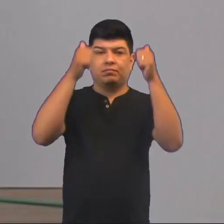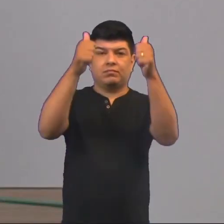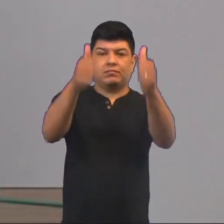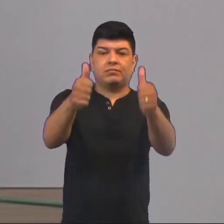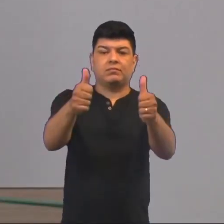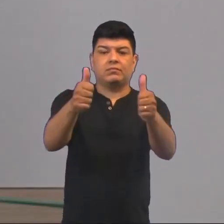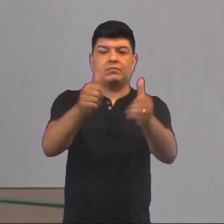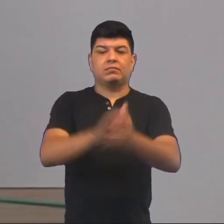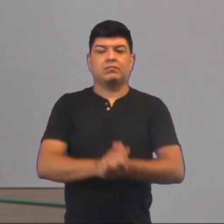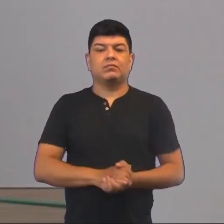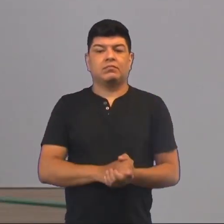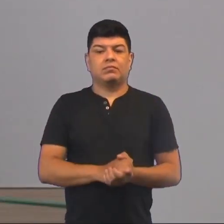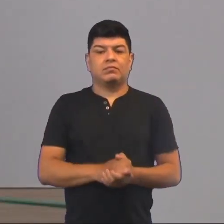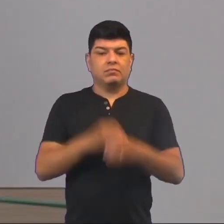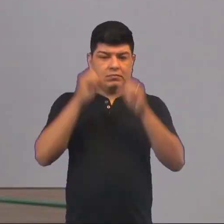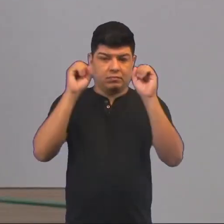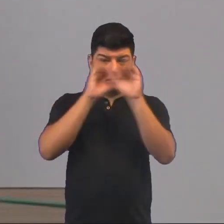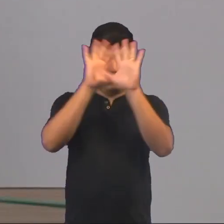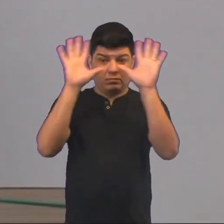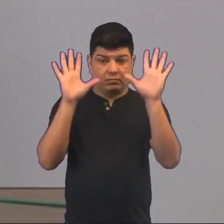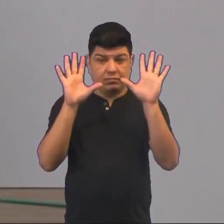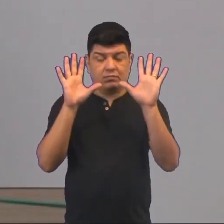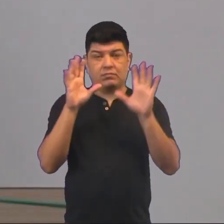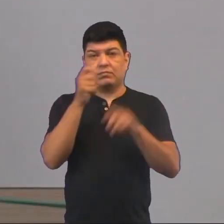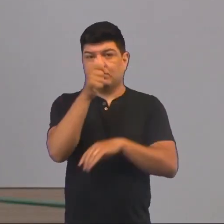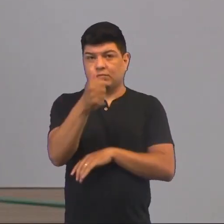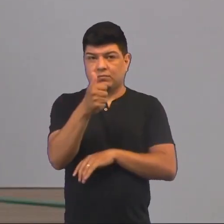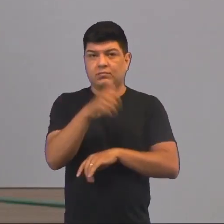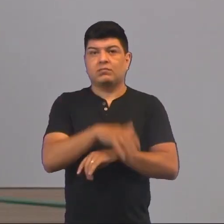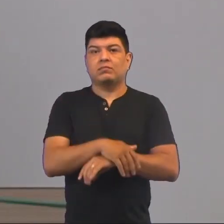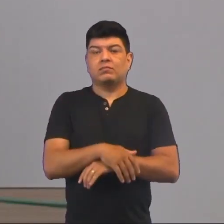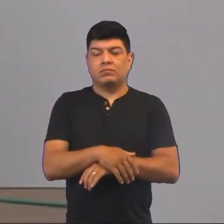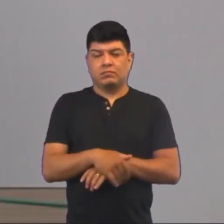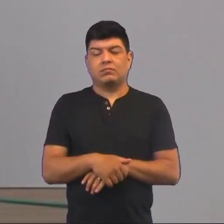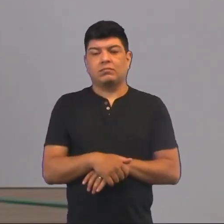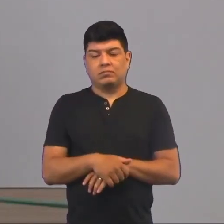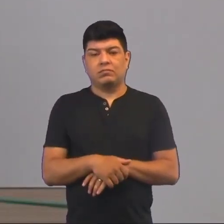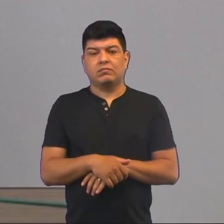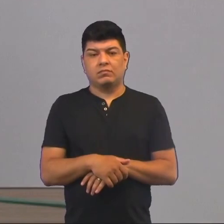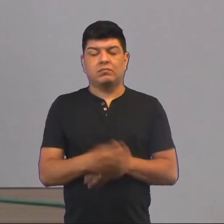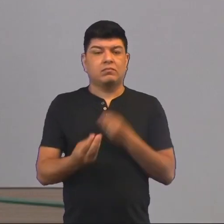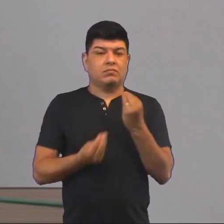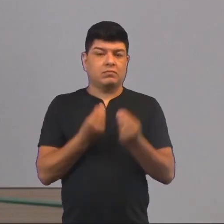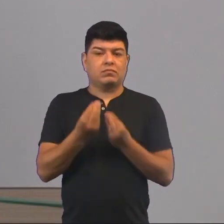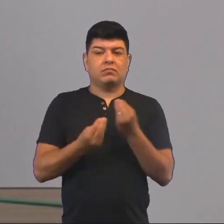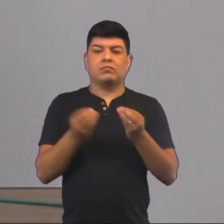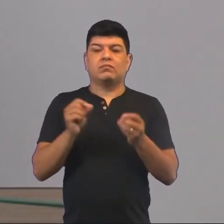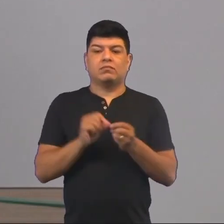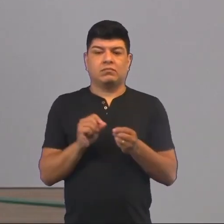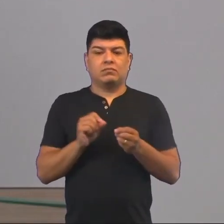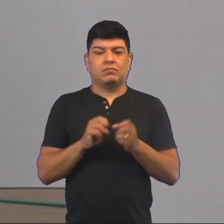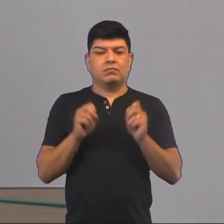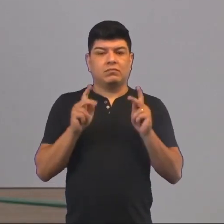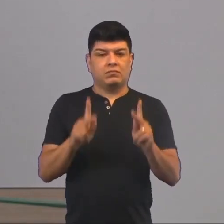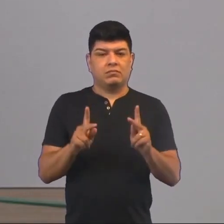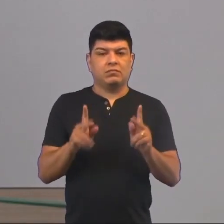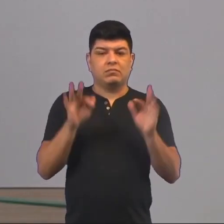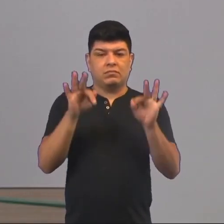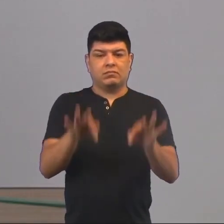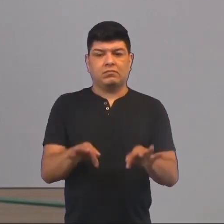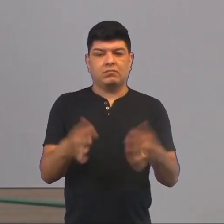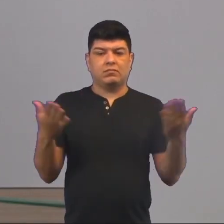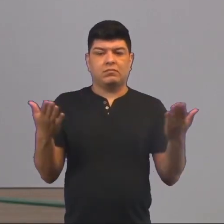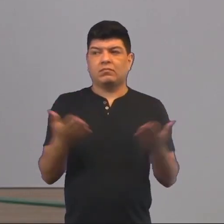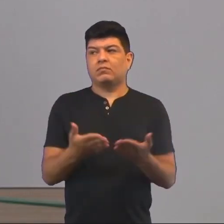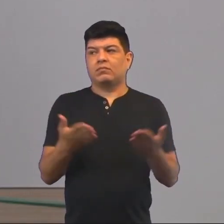Muito bem, Deu para esclarecer um pouquinho aí a parte teórica, de como fazer. Mas nós vamos